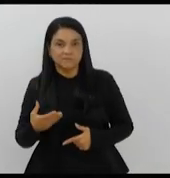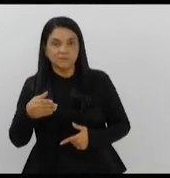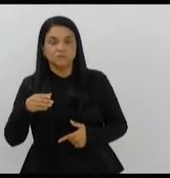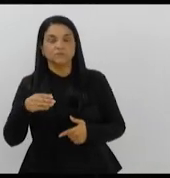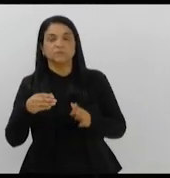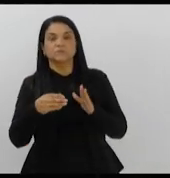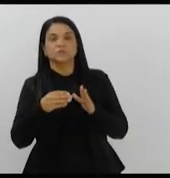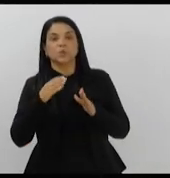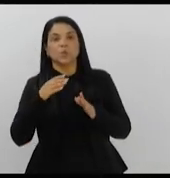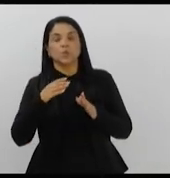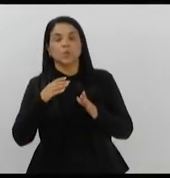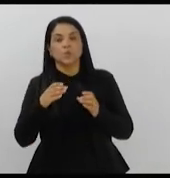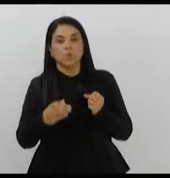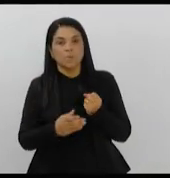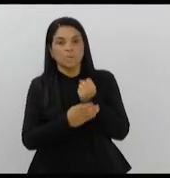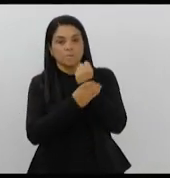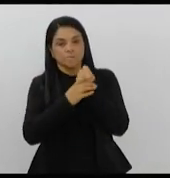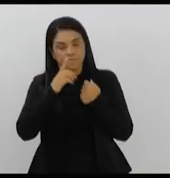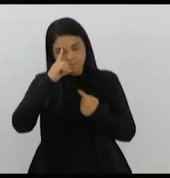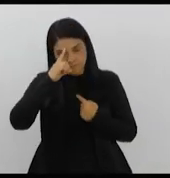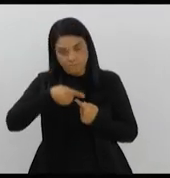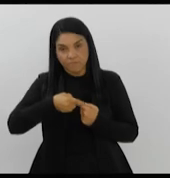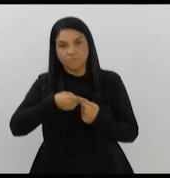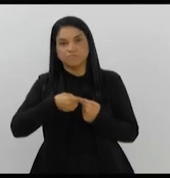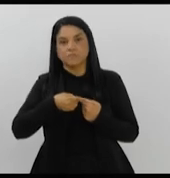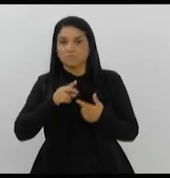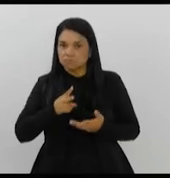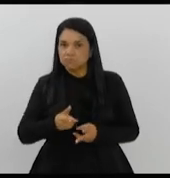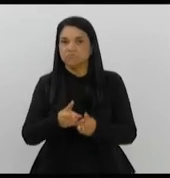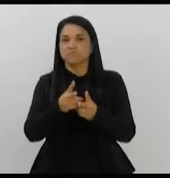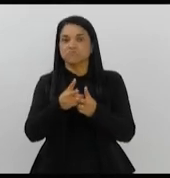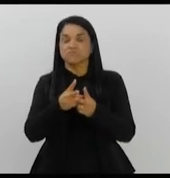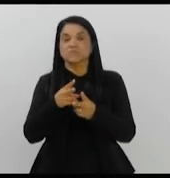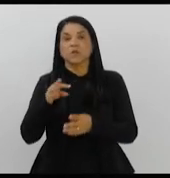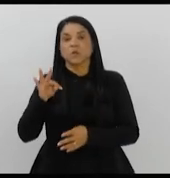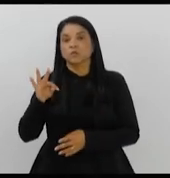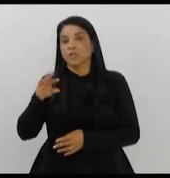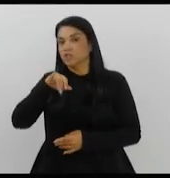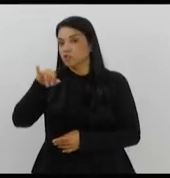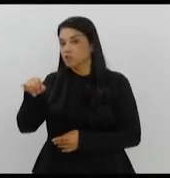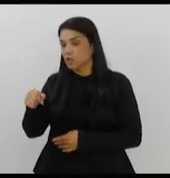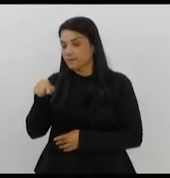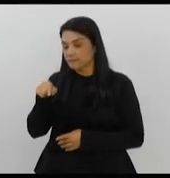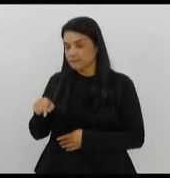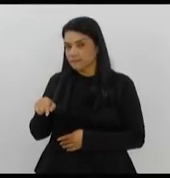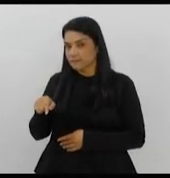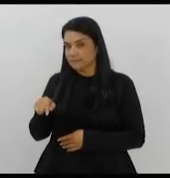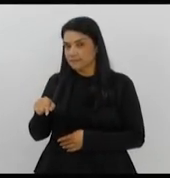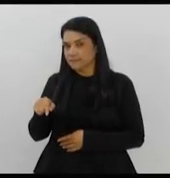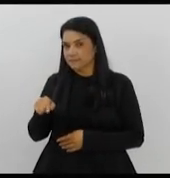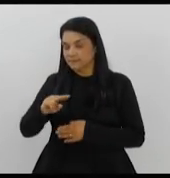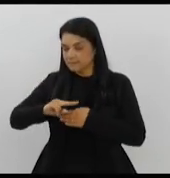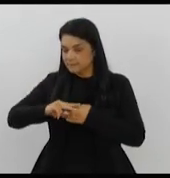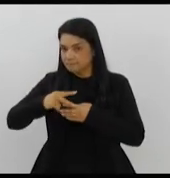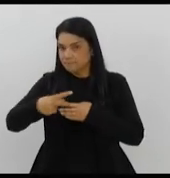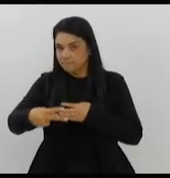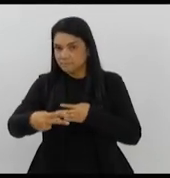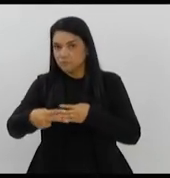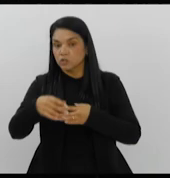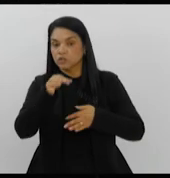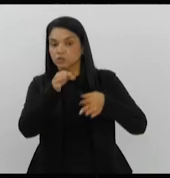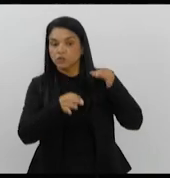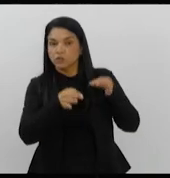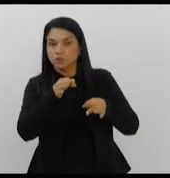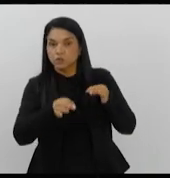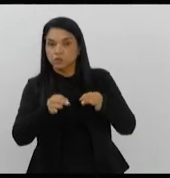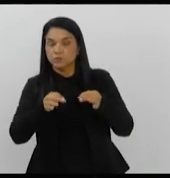pé. E, por via de consequência, cabia o TJ fazer o julgamento de